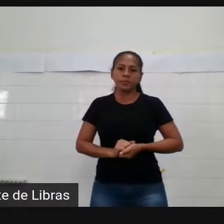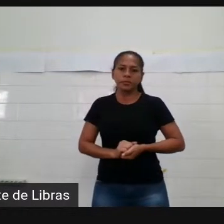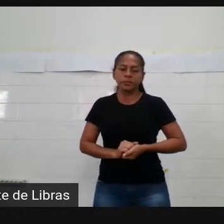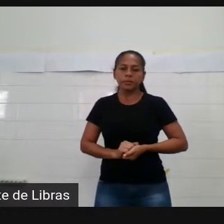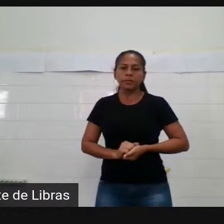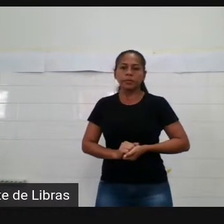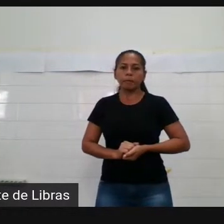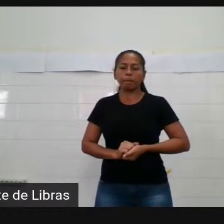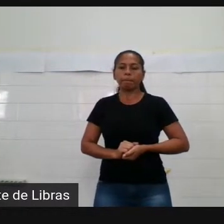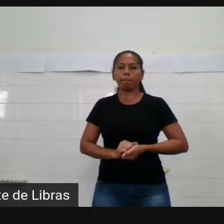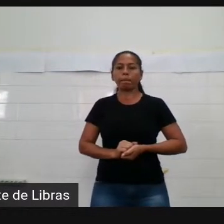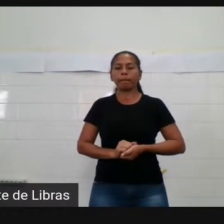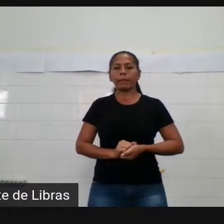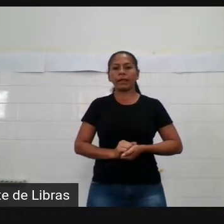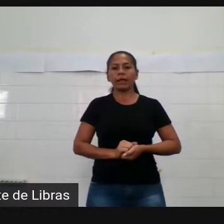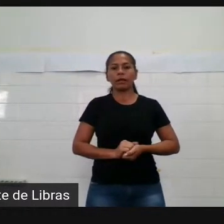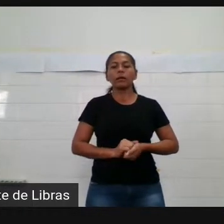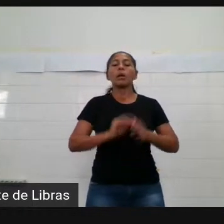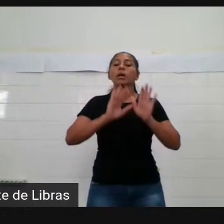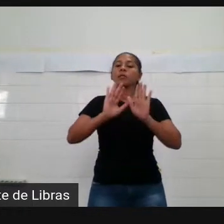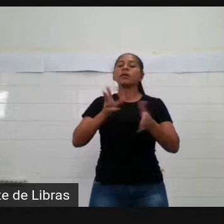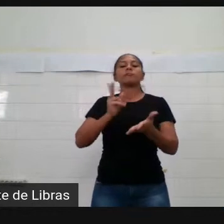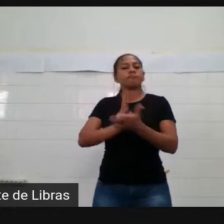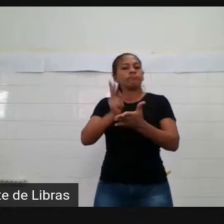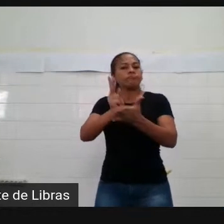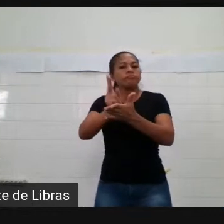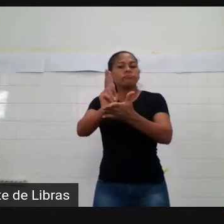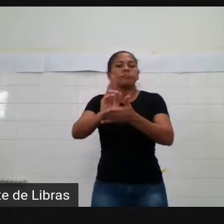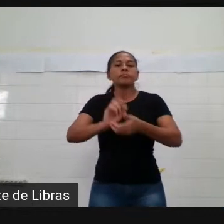escreve. Mas muito bem,